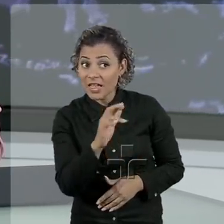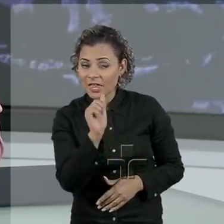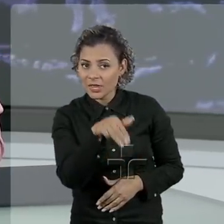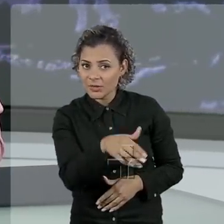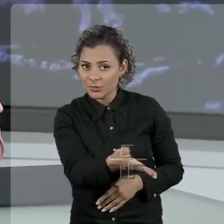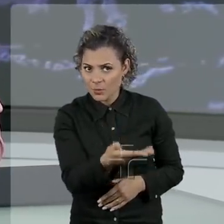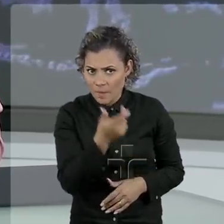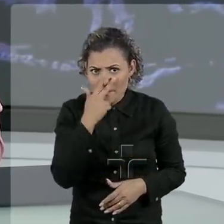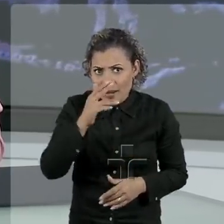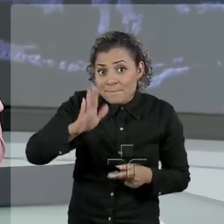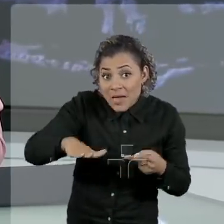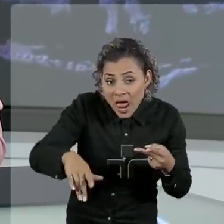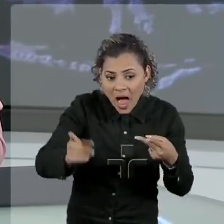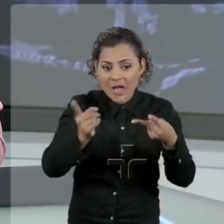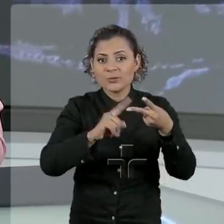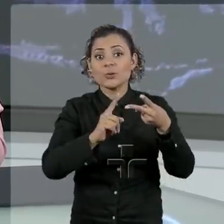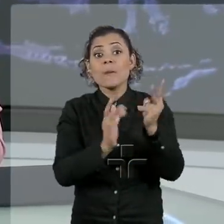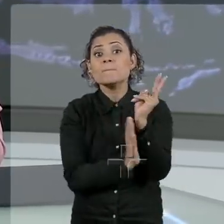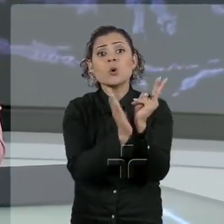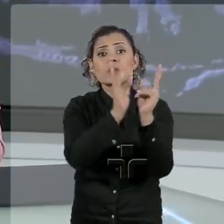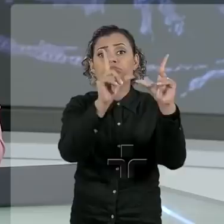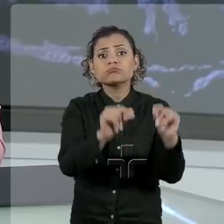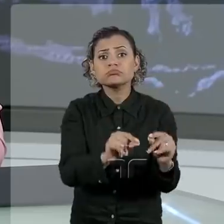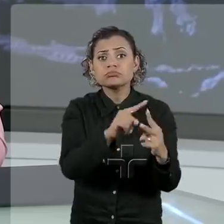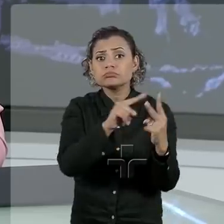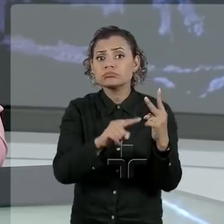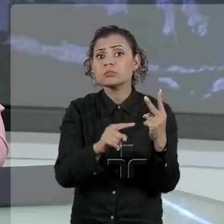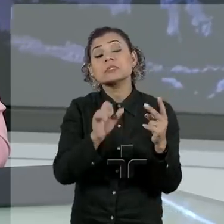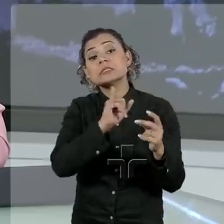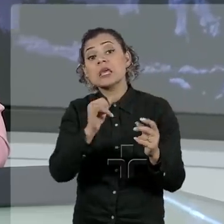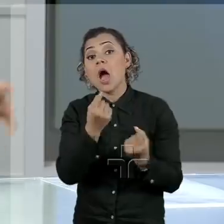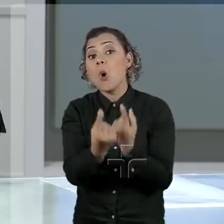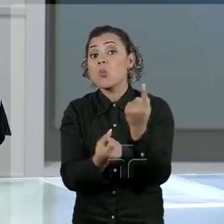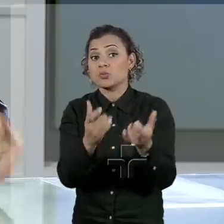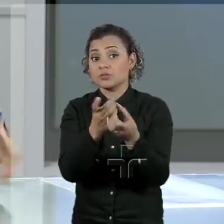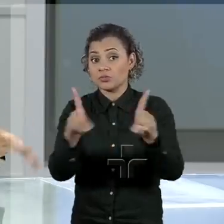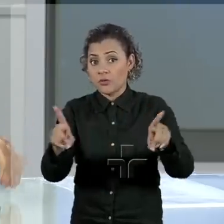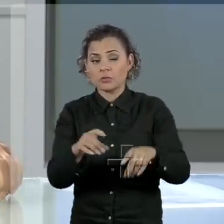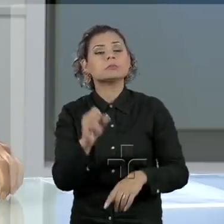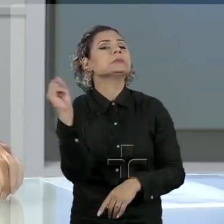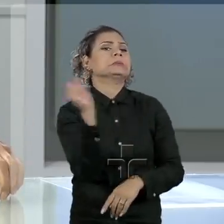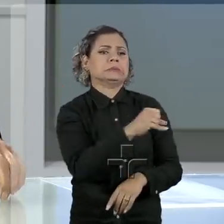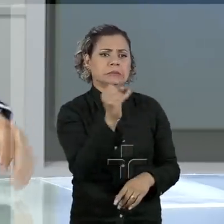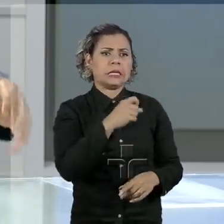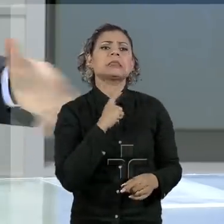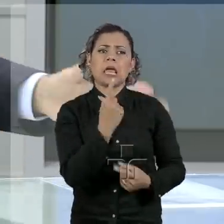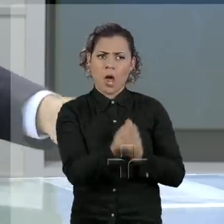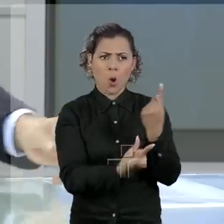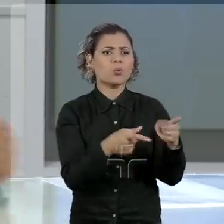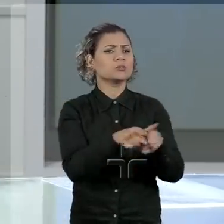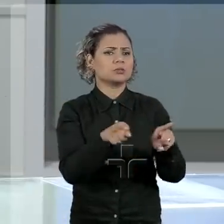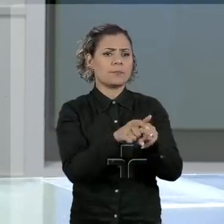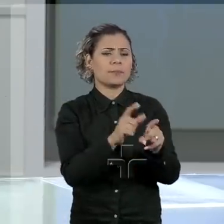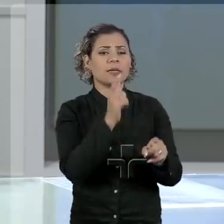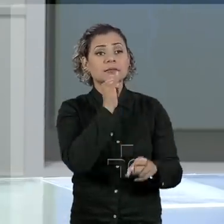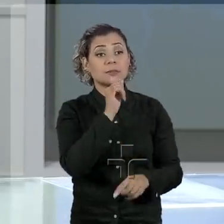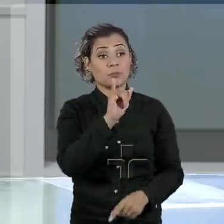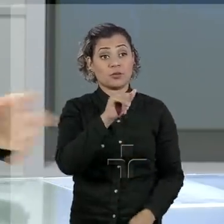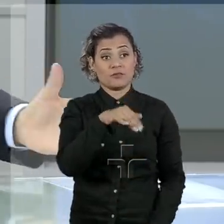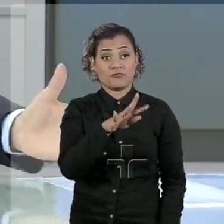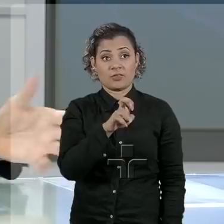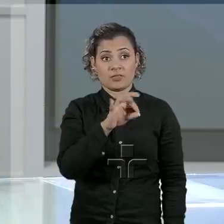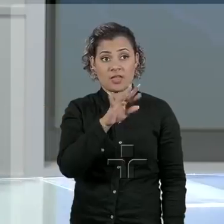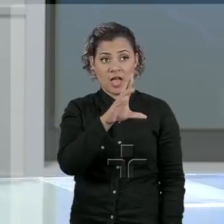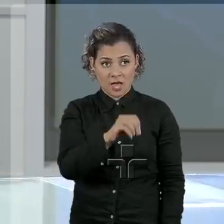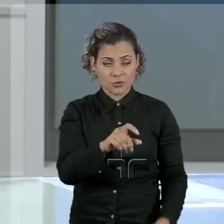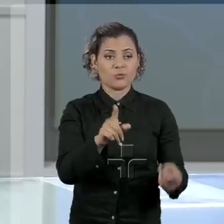reportagem, barateia e deixa menos burocrático em alguns casos específicos. Sim, e há outros casos também que são resolvidos em cartório, inventário pode ser feito em cartório, e